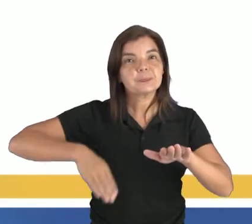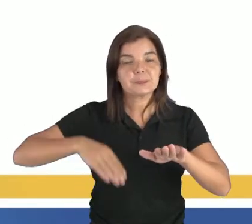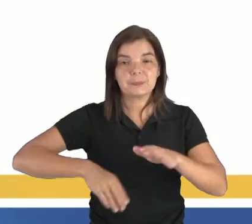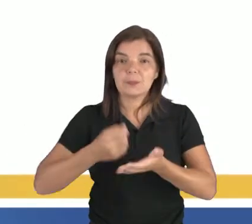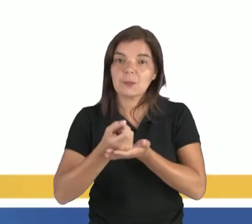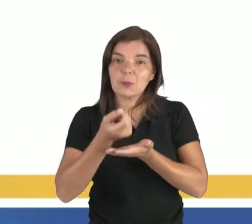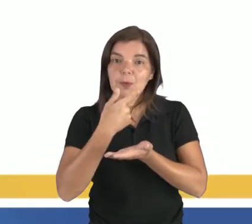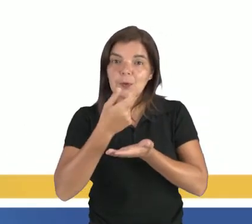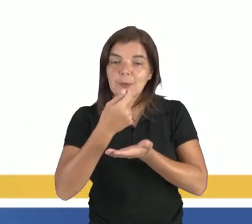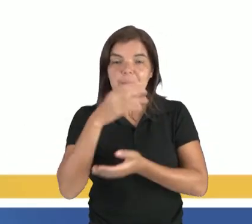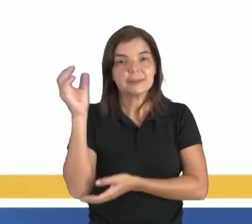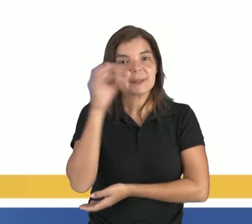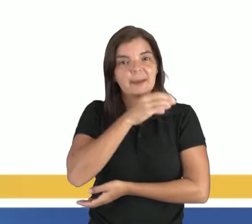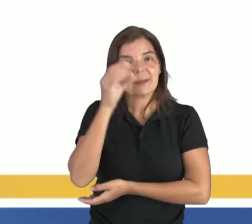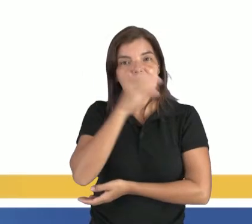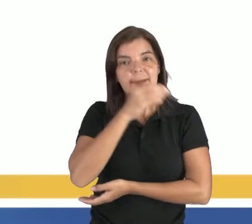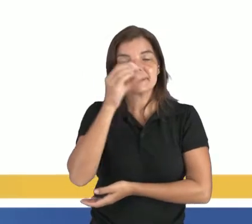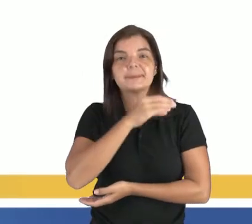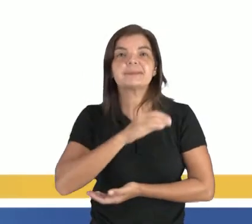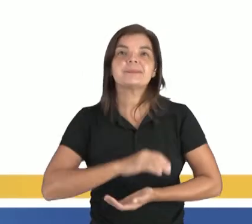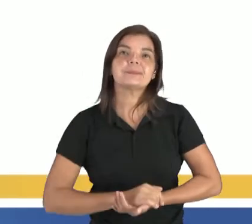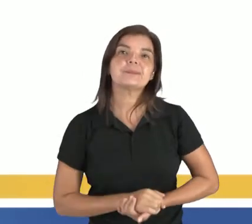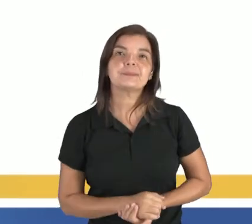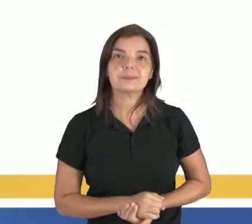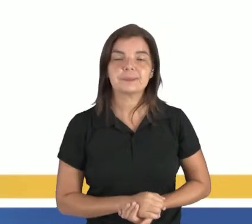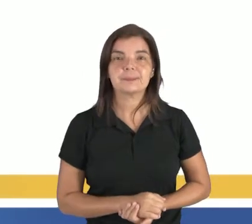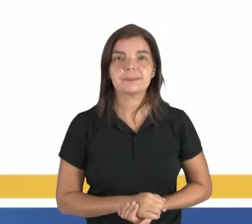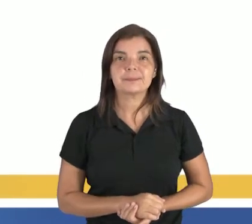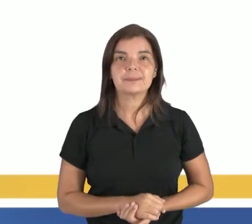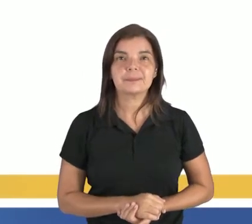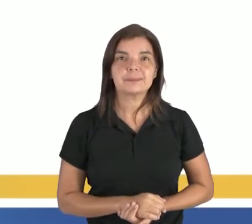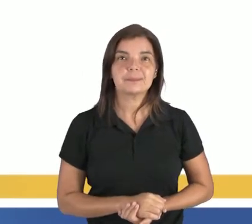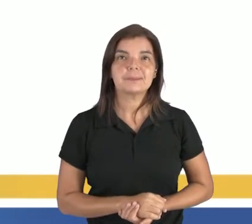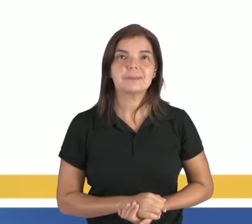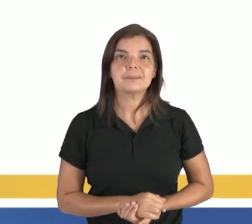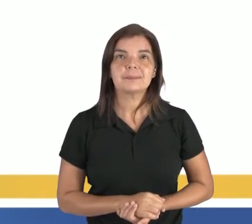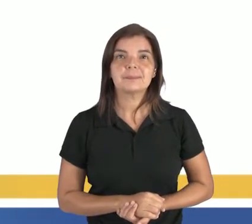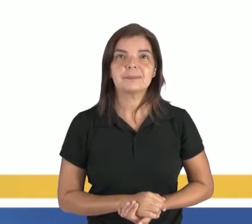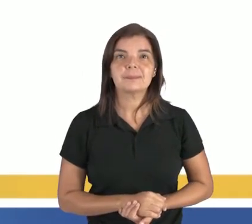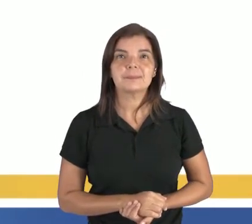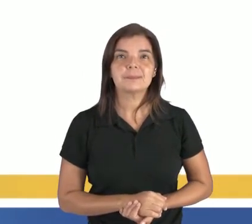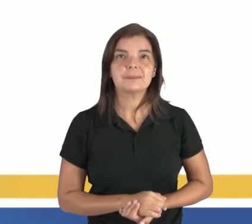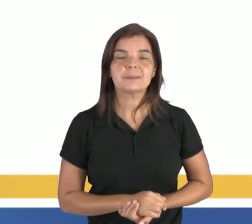os remédios imediatamente. Imediatamente,